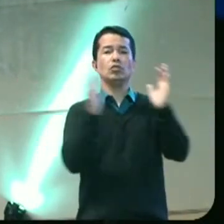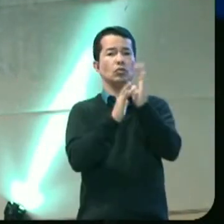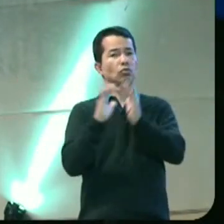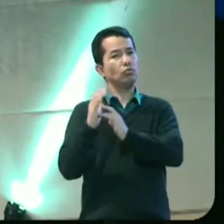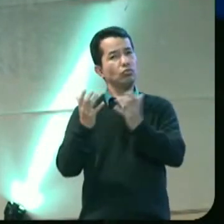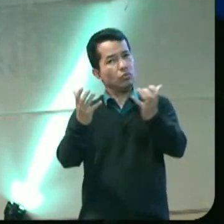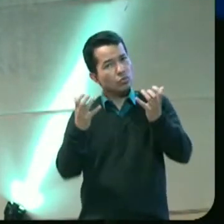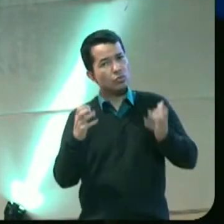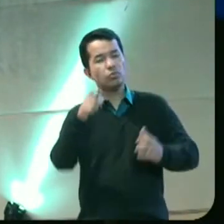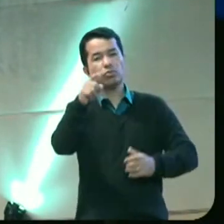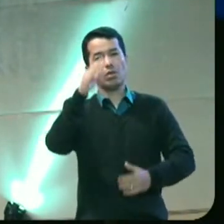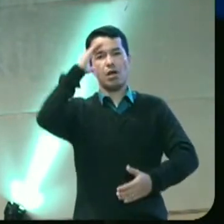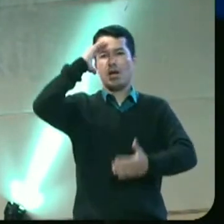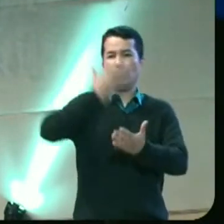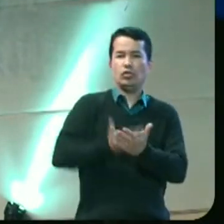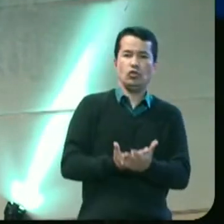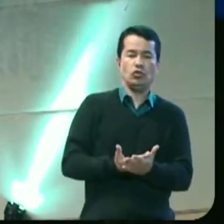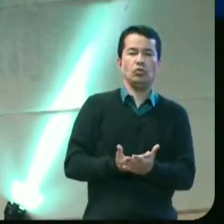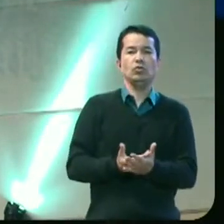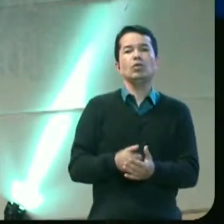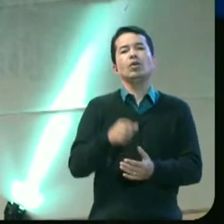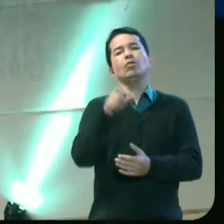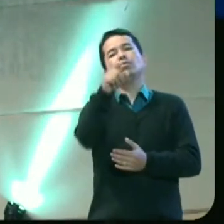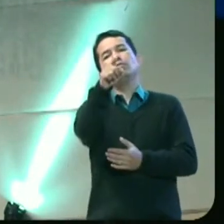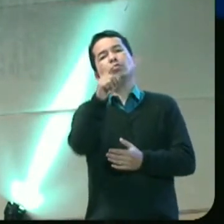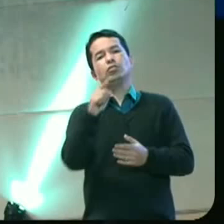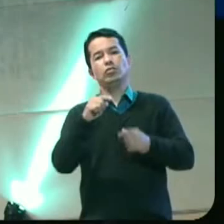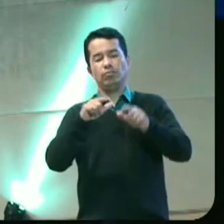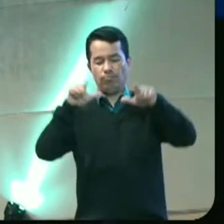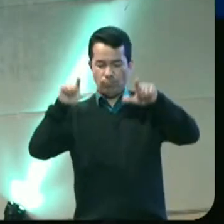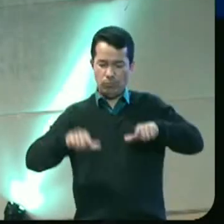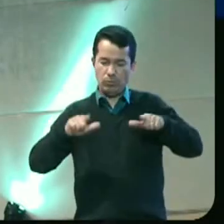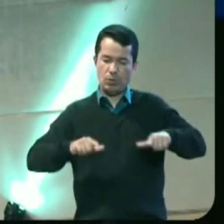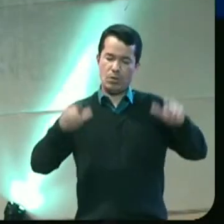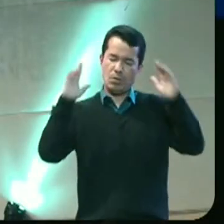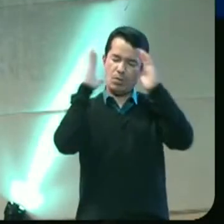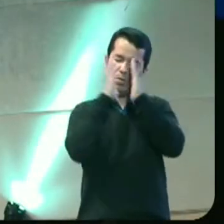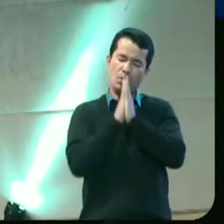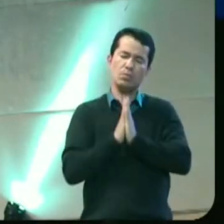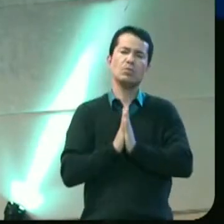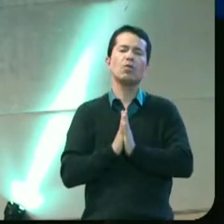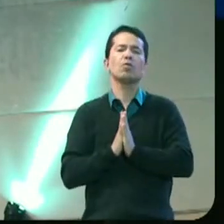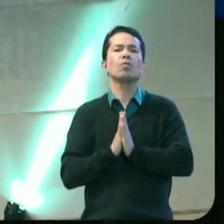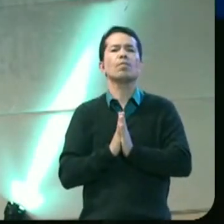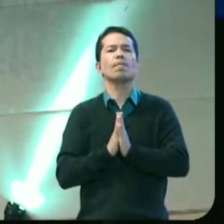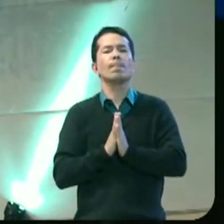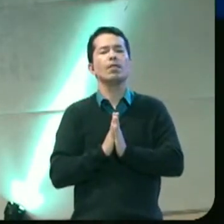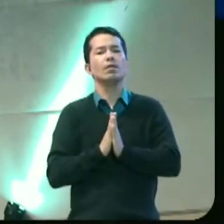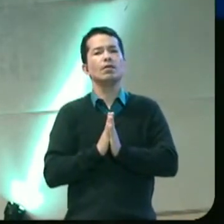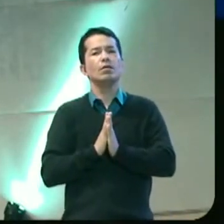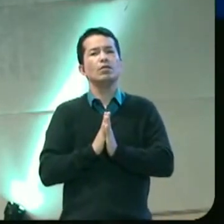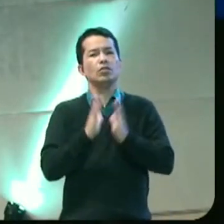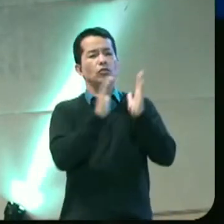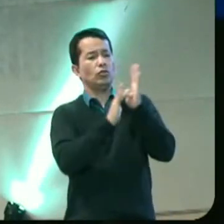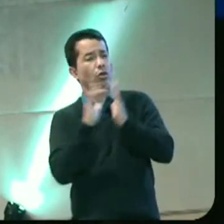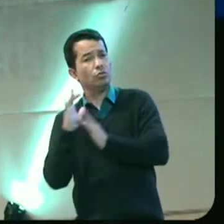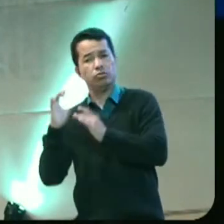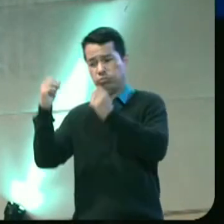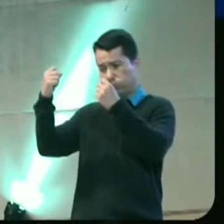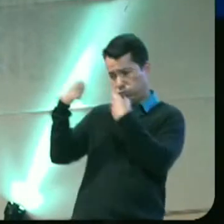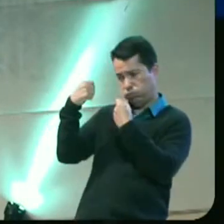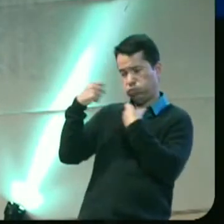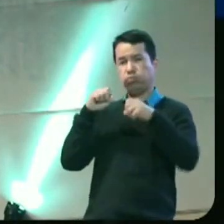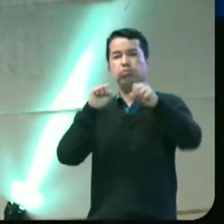você vá para um lugar de oração. Eu quero que você coloque os seus pedidos. Eu quero que você creia que eu estou trabalhando, que eu